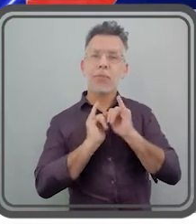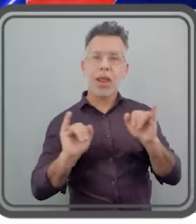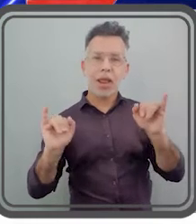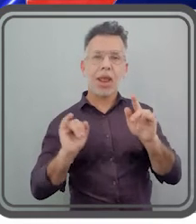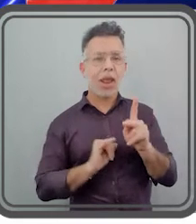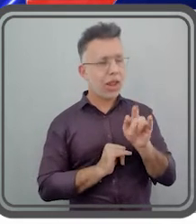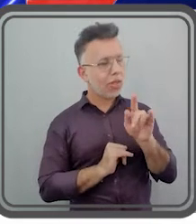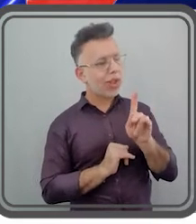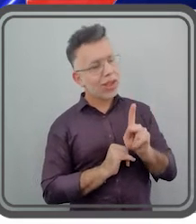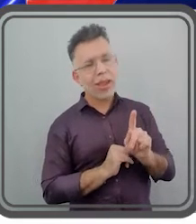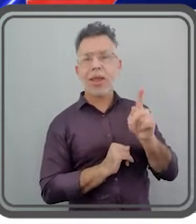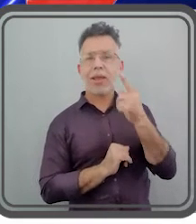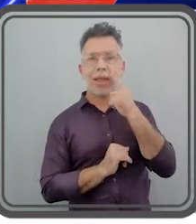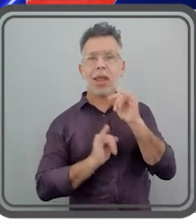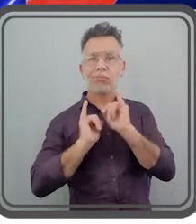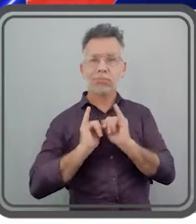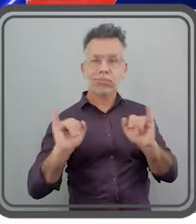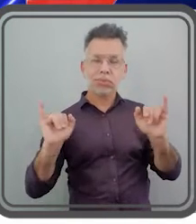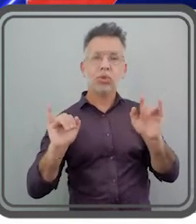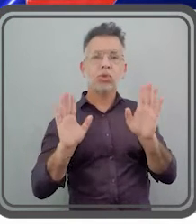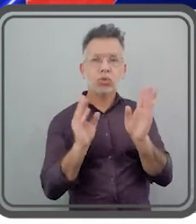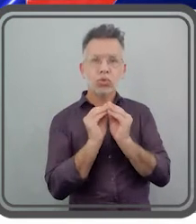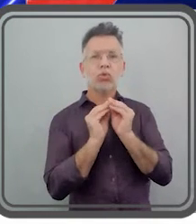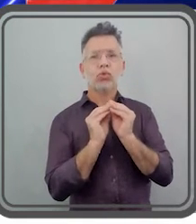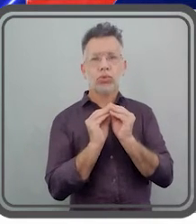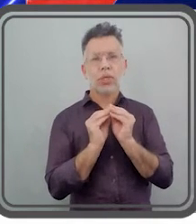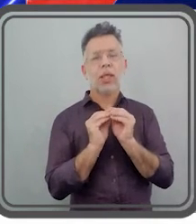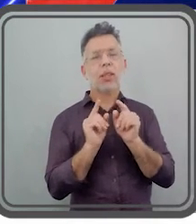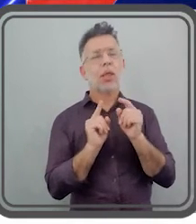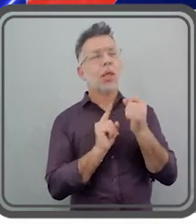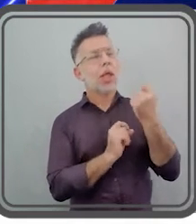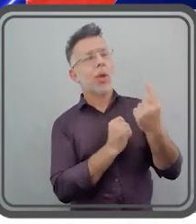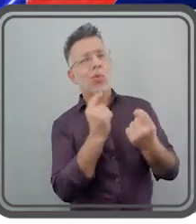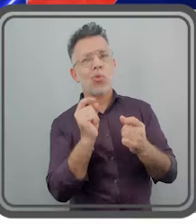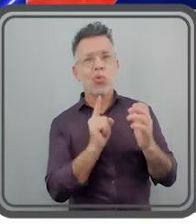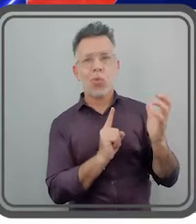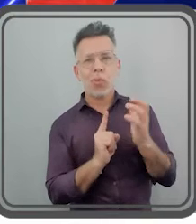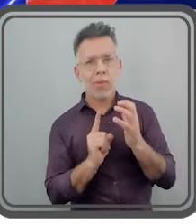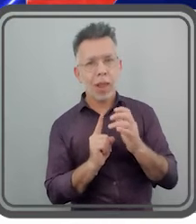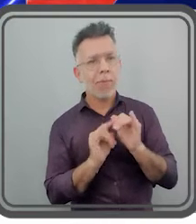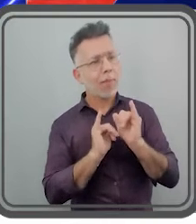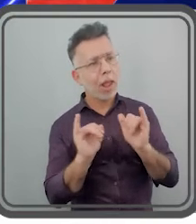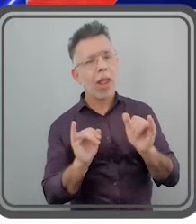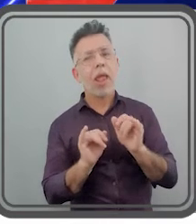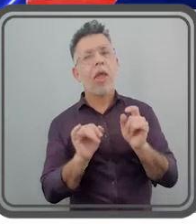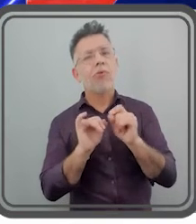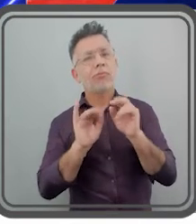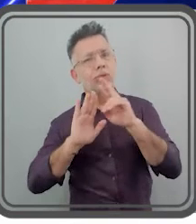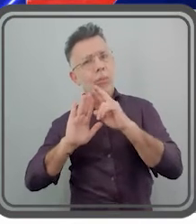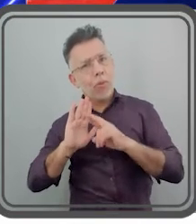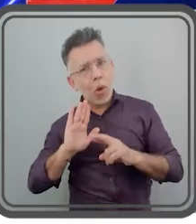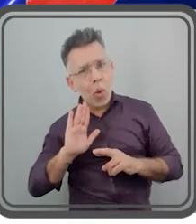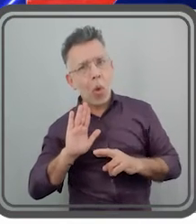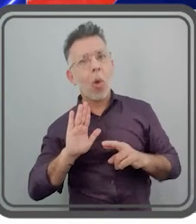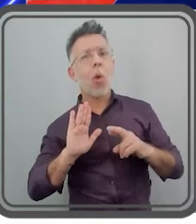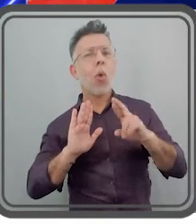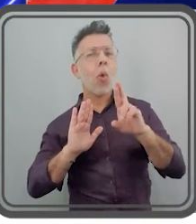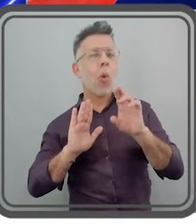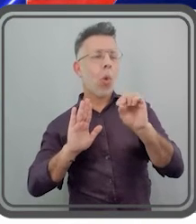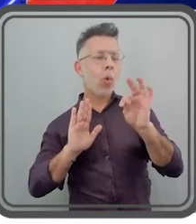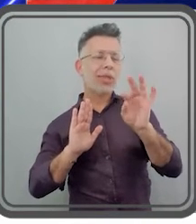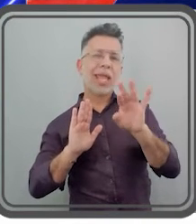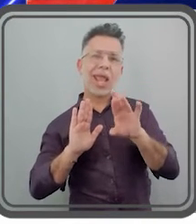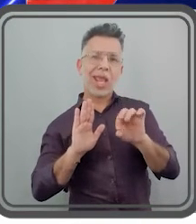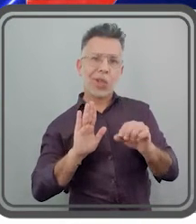do caiaque quando a gente algumas peças a gente acaba juntando alguns pensadores para promover então eu te falar monta roteiro a gente fez até uma